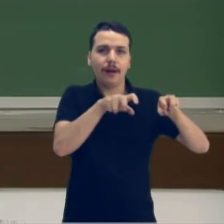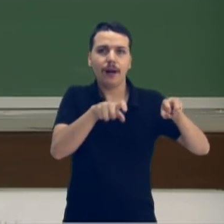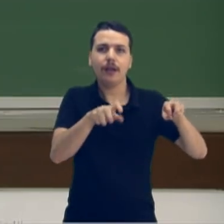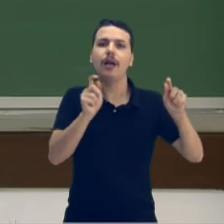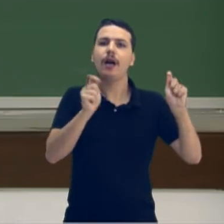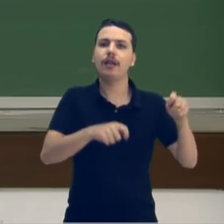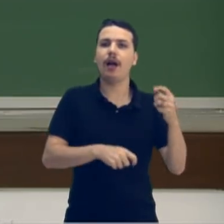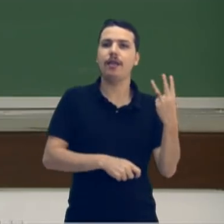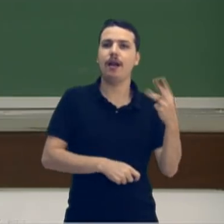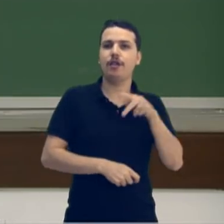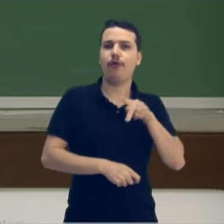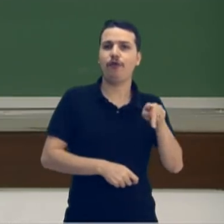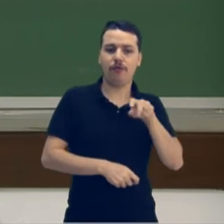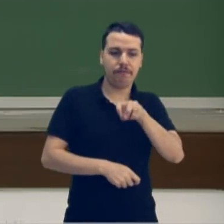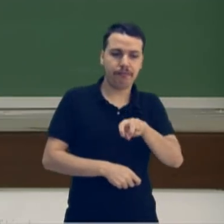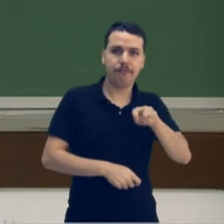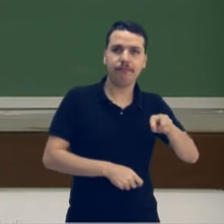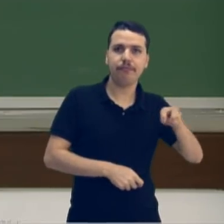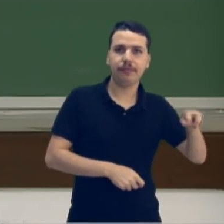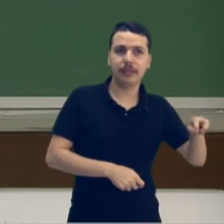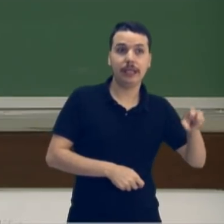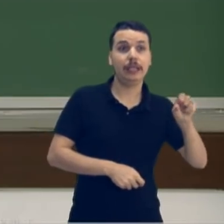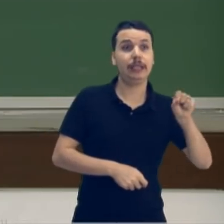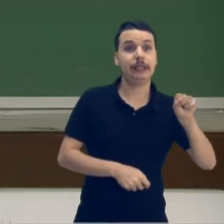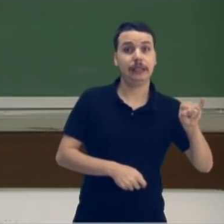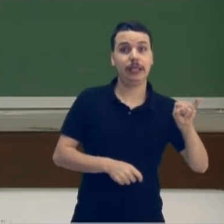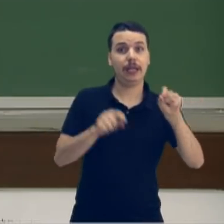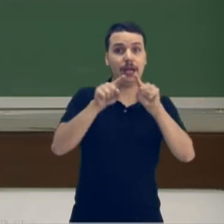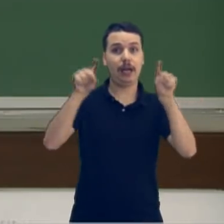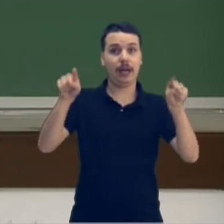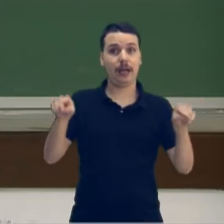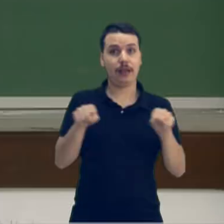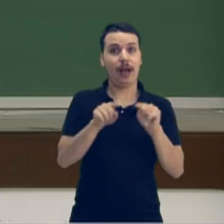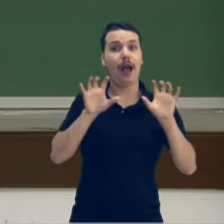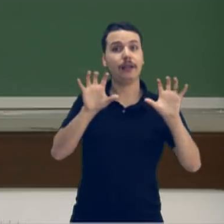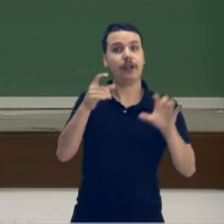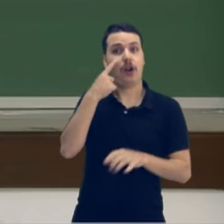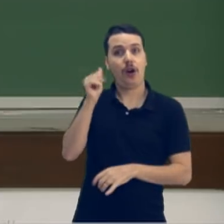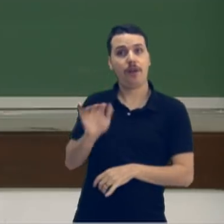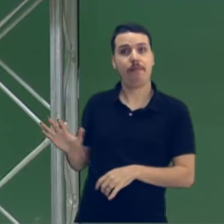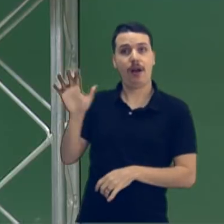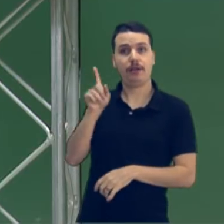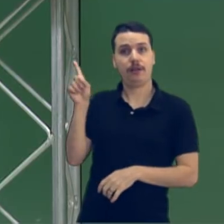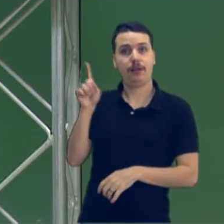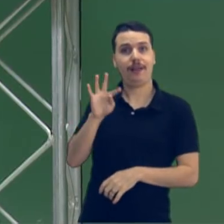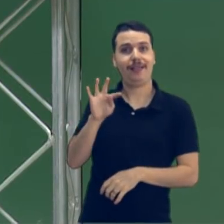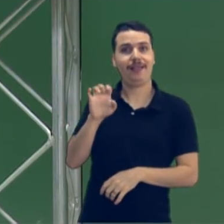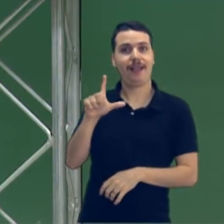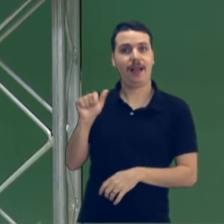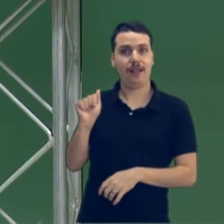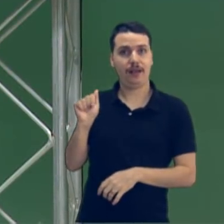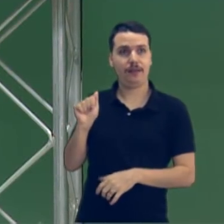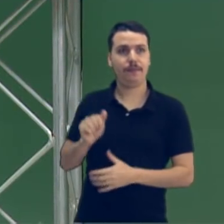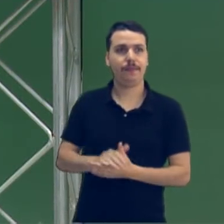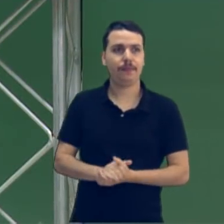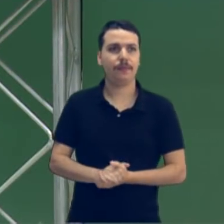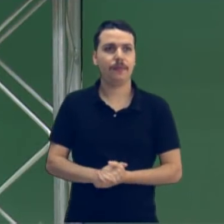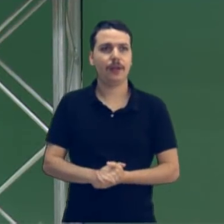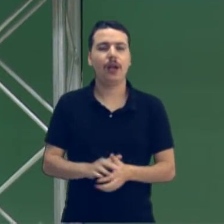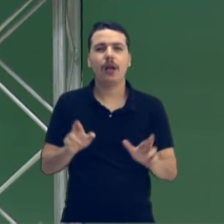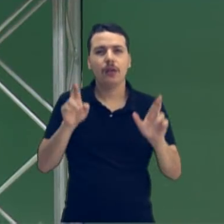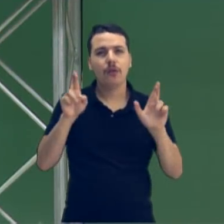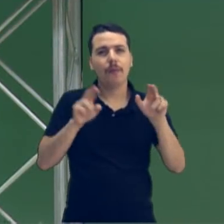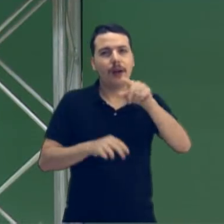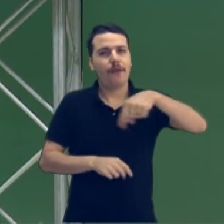3 professores, se a tela for virada para essa posição. E se, espero que vocês tenham